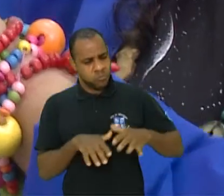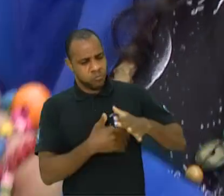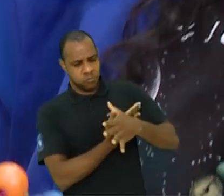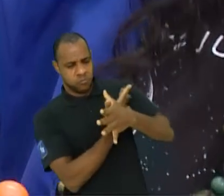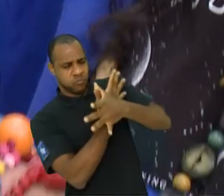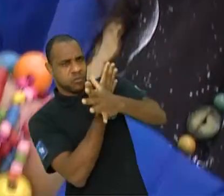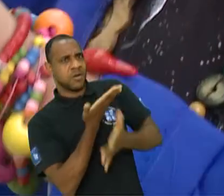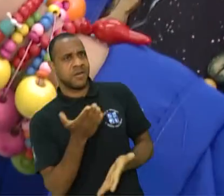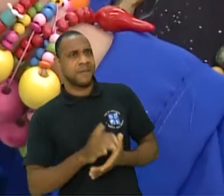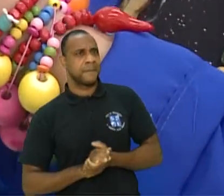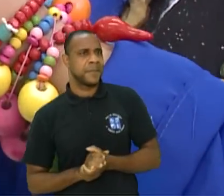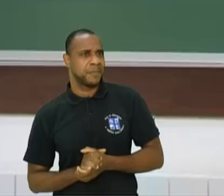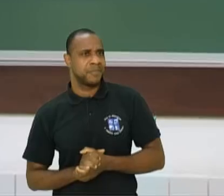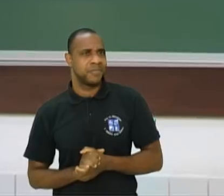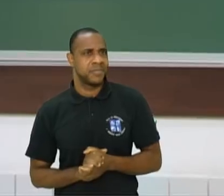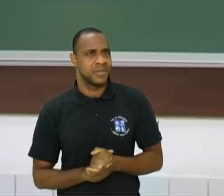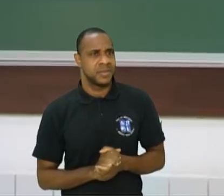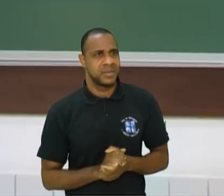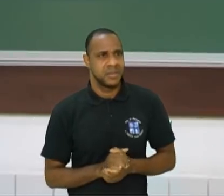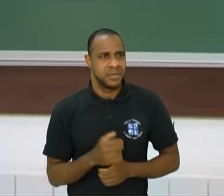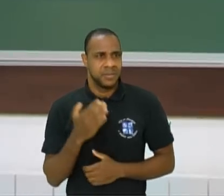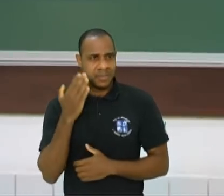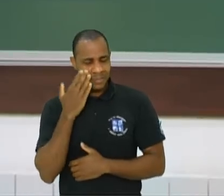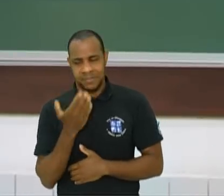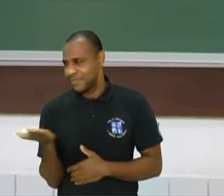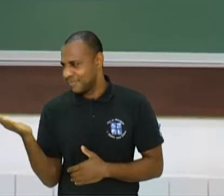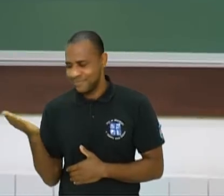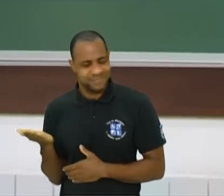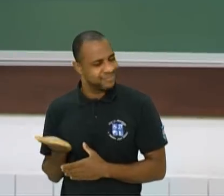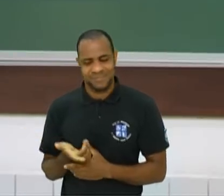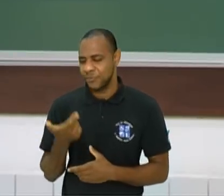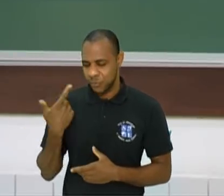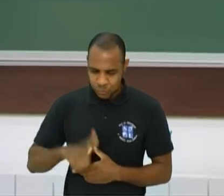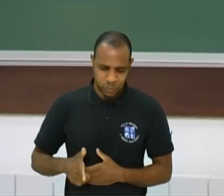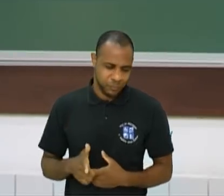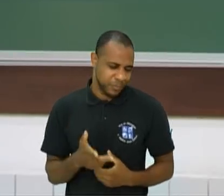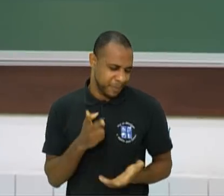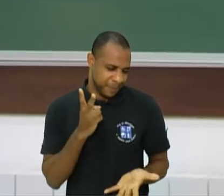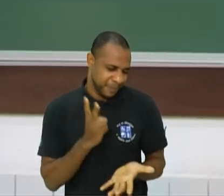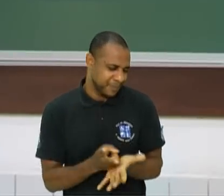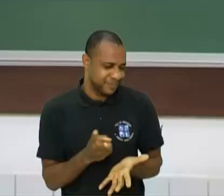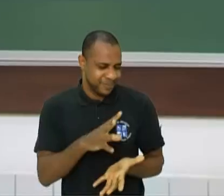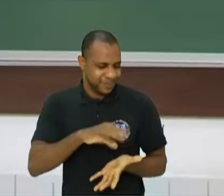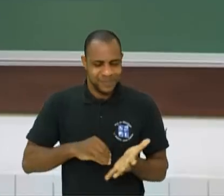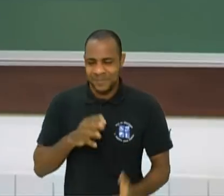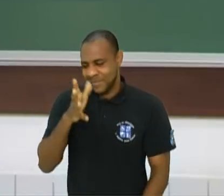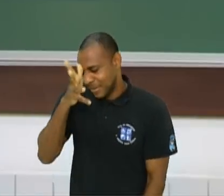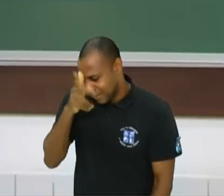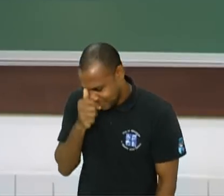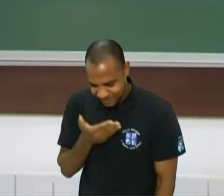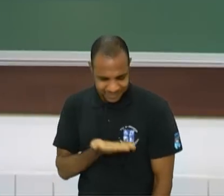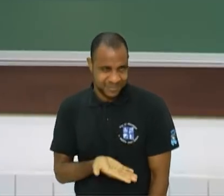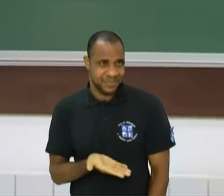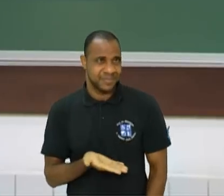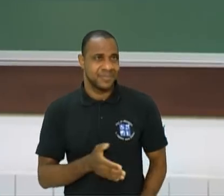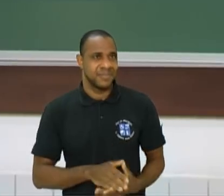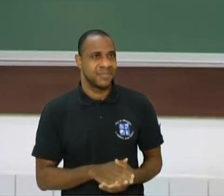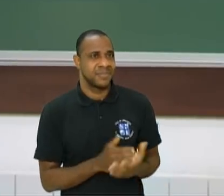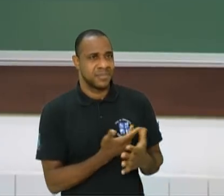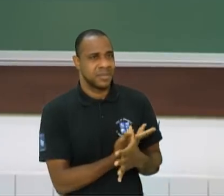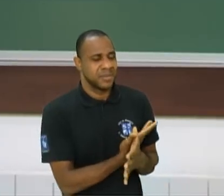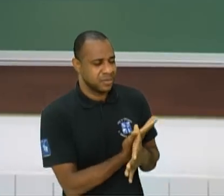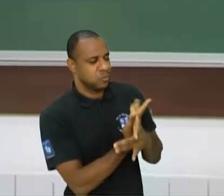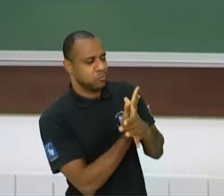galinha se comportou como galinha. Um voinho de nada, assim, caiu no chão. Um